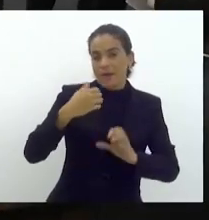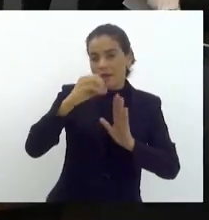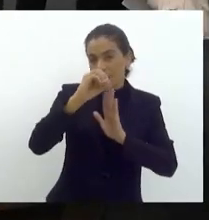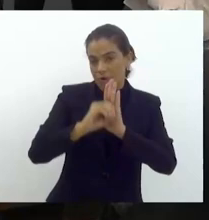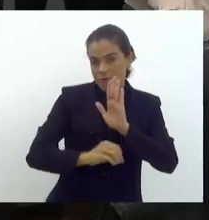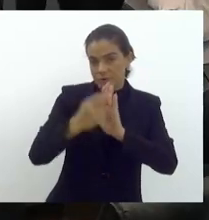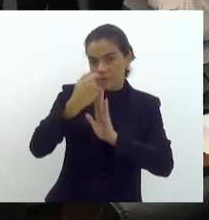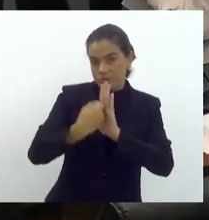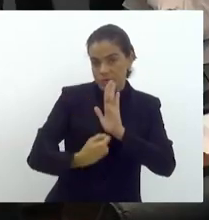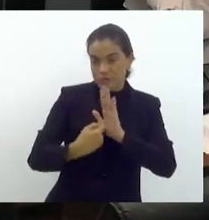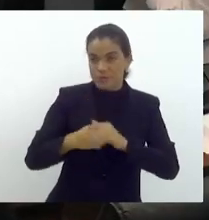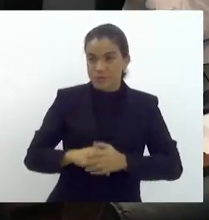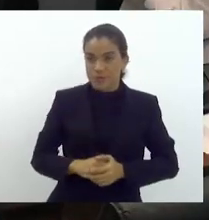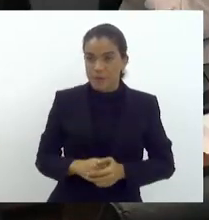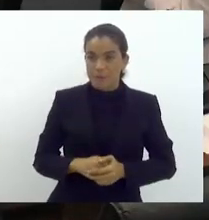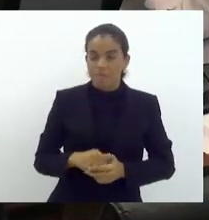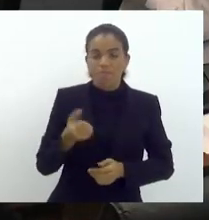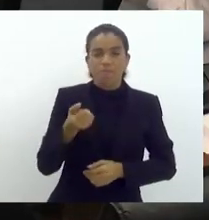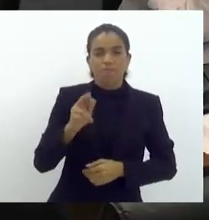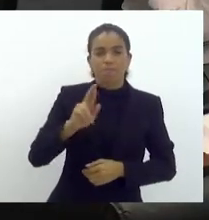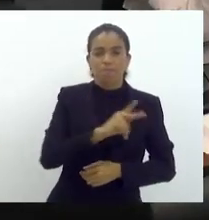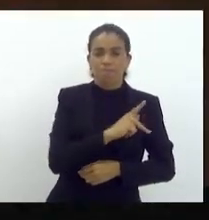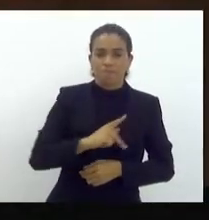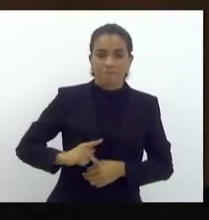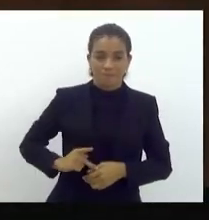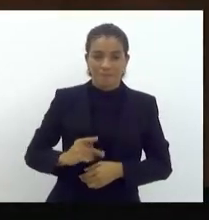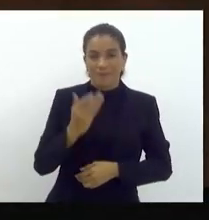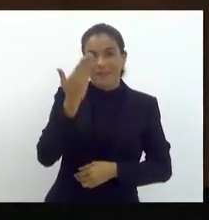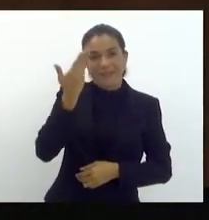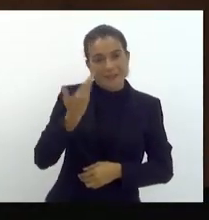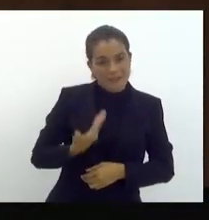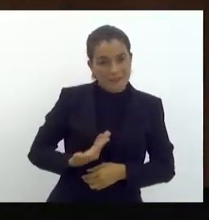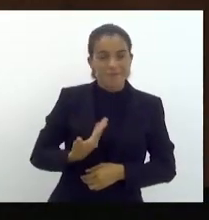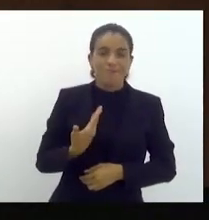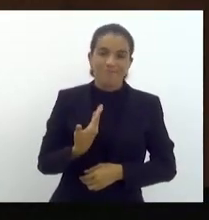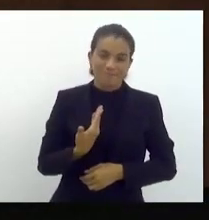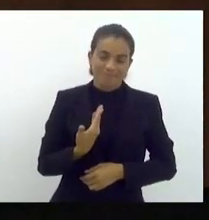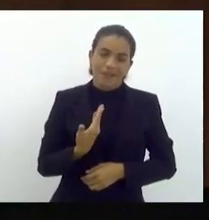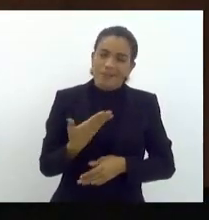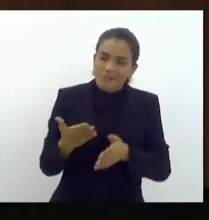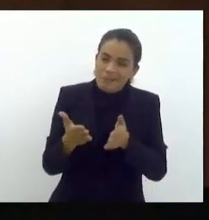pauta senhor presidente eu sollestarei